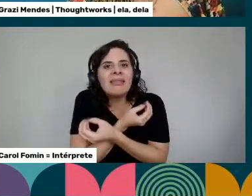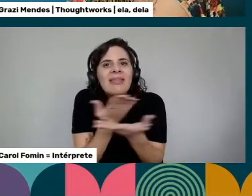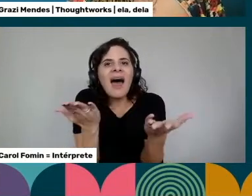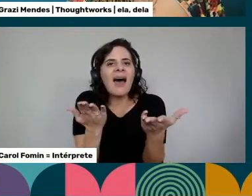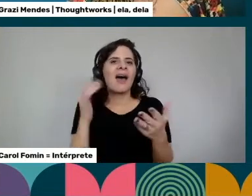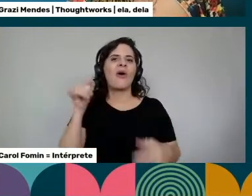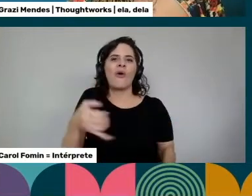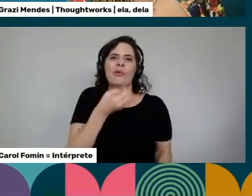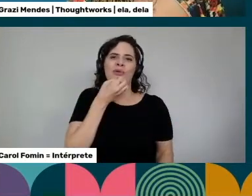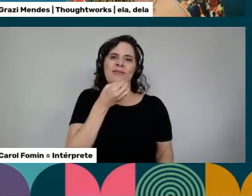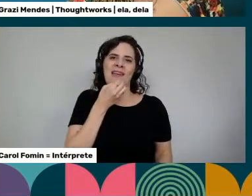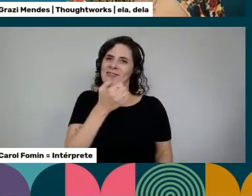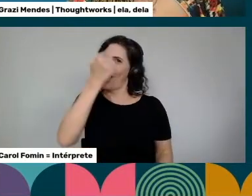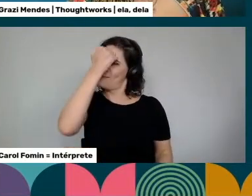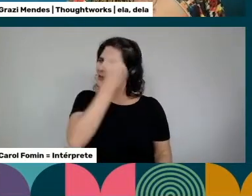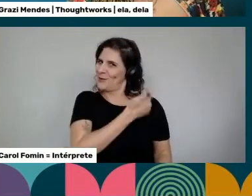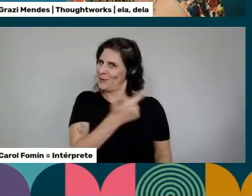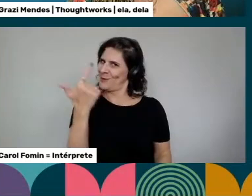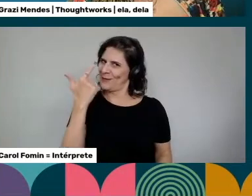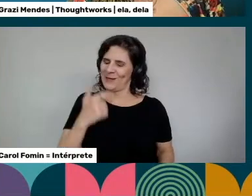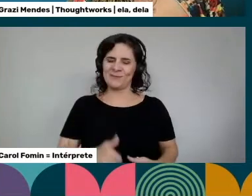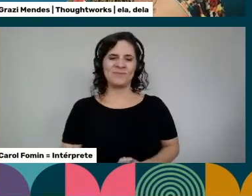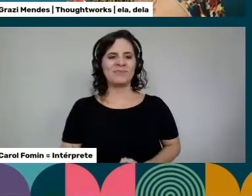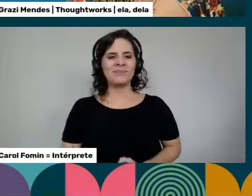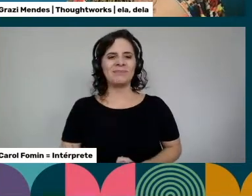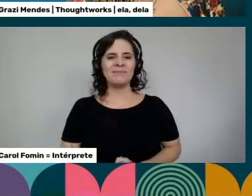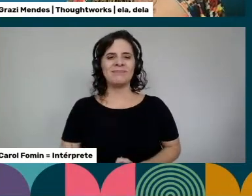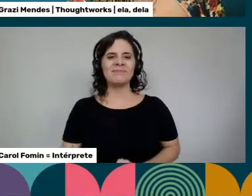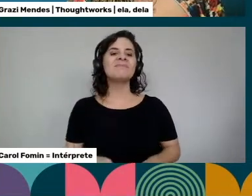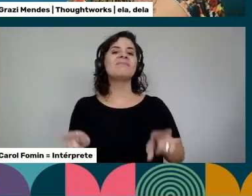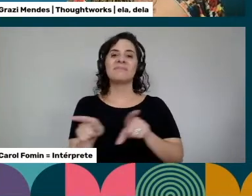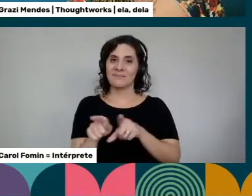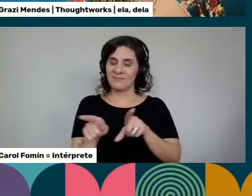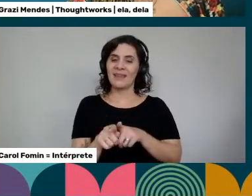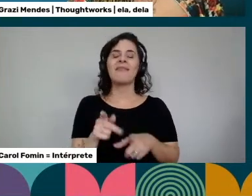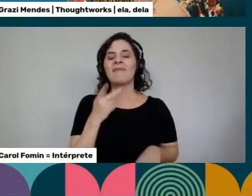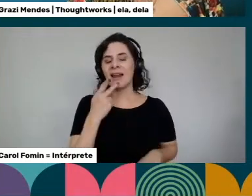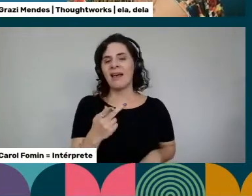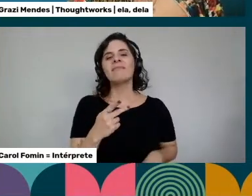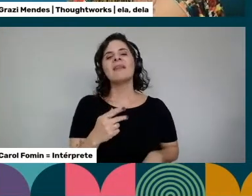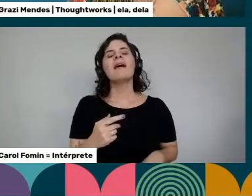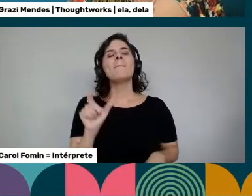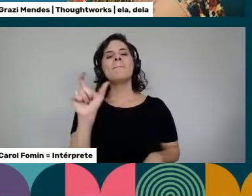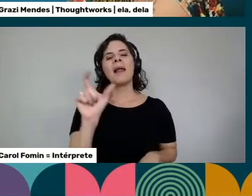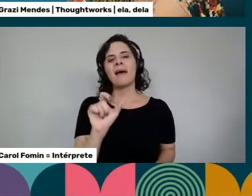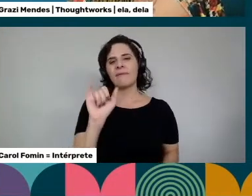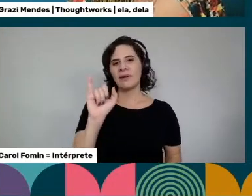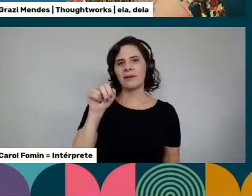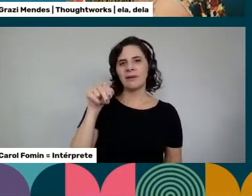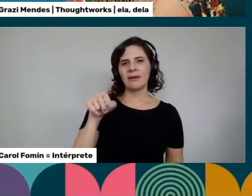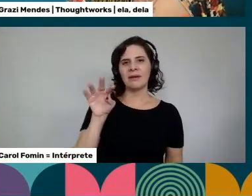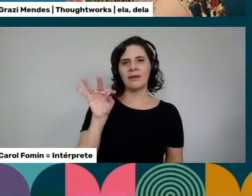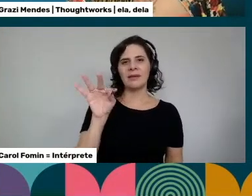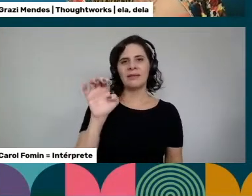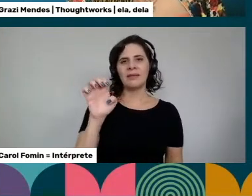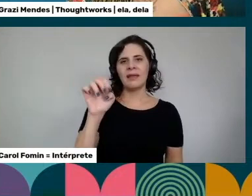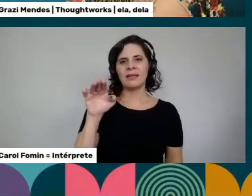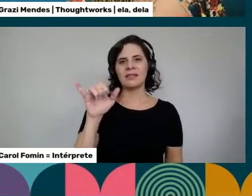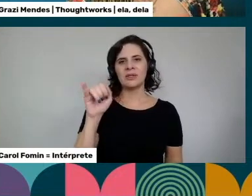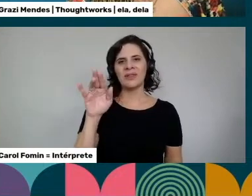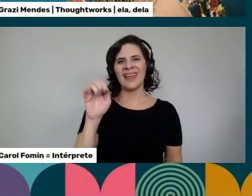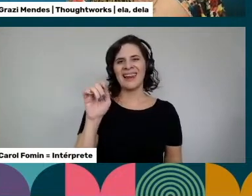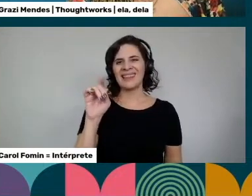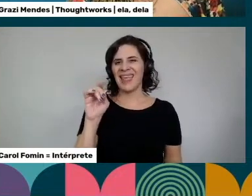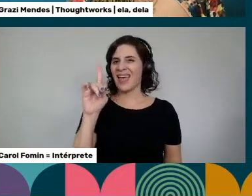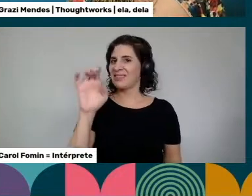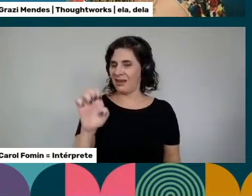Boa. Do meu lado, quero agradecer e deixar reforçada a palavra intencionalidade, né? E para que a gente nunca subestime o impacto